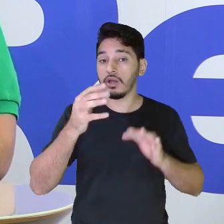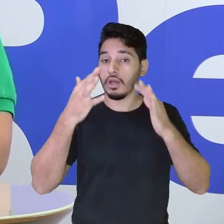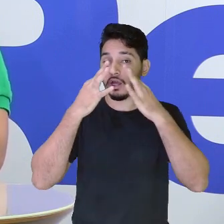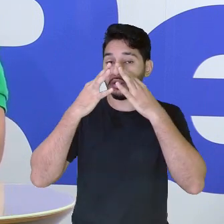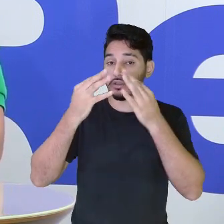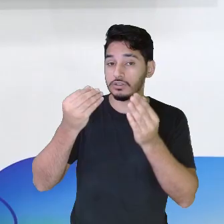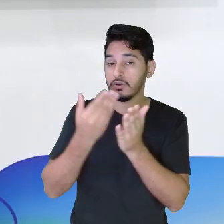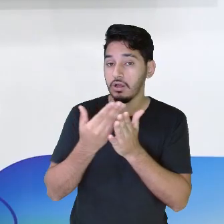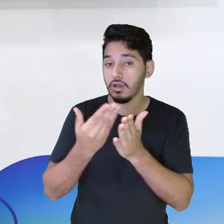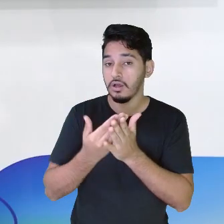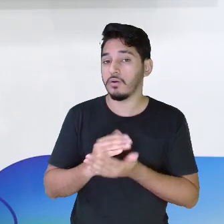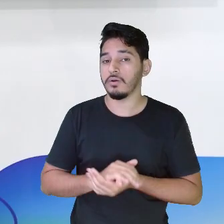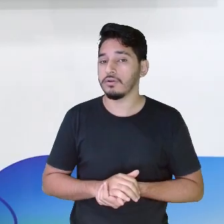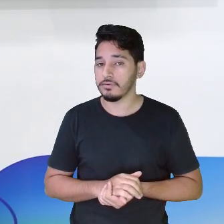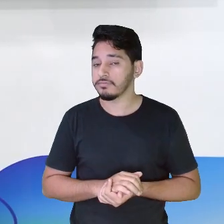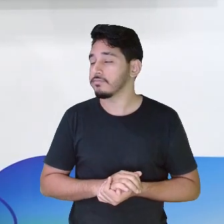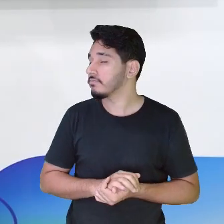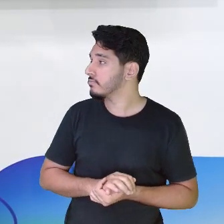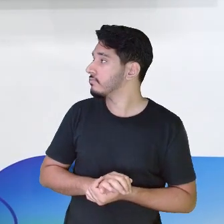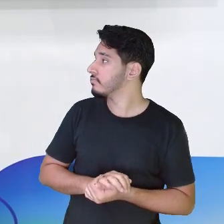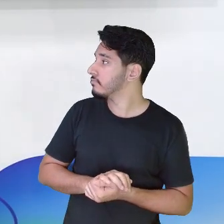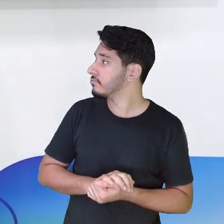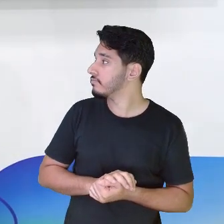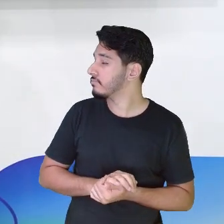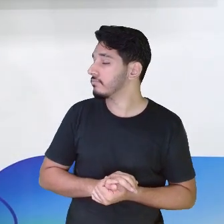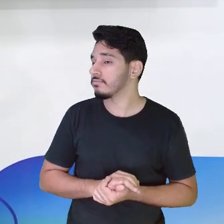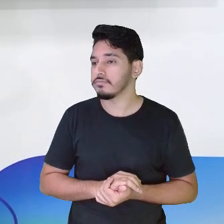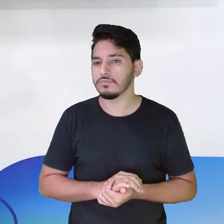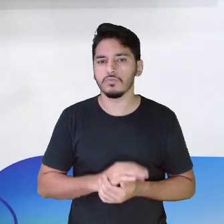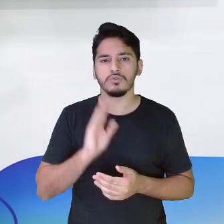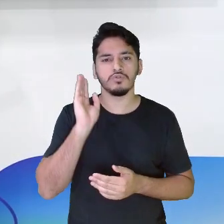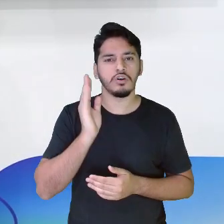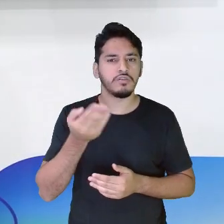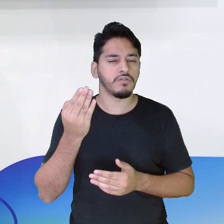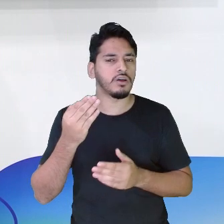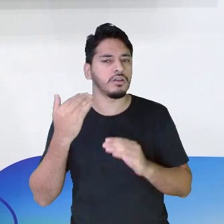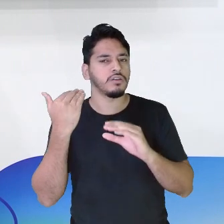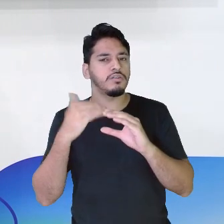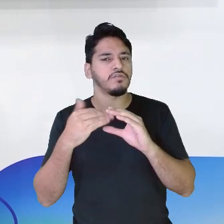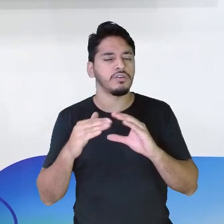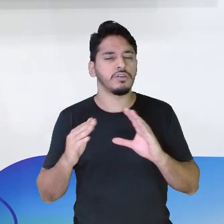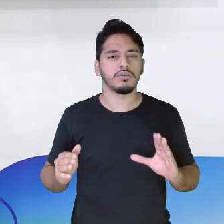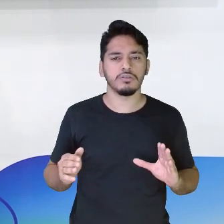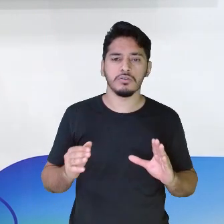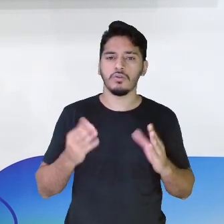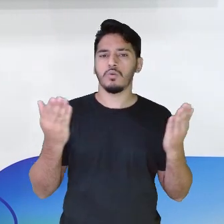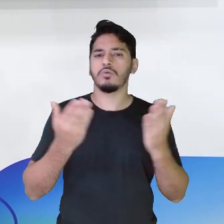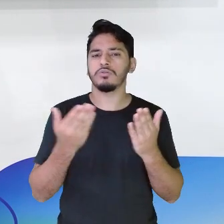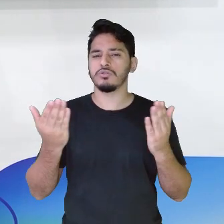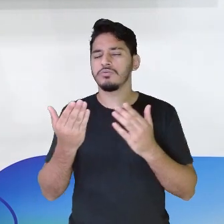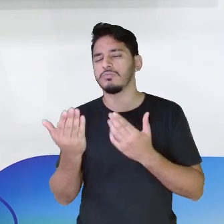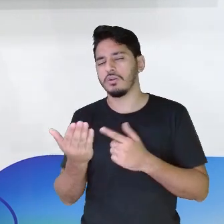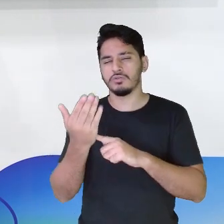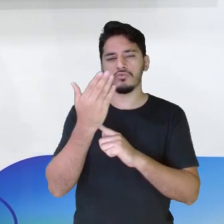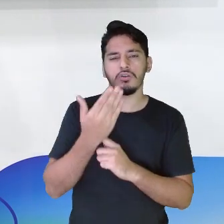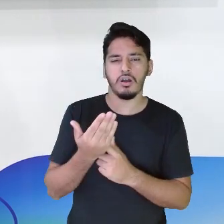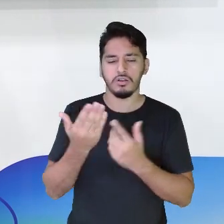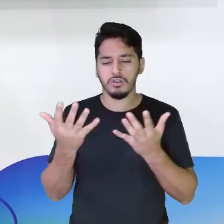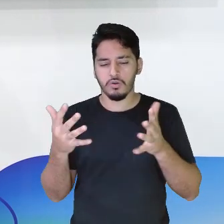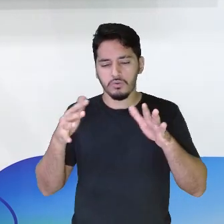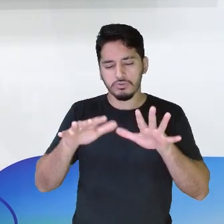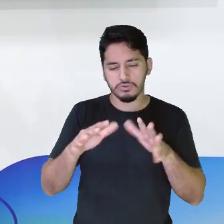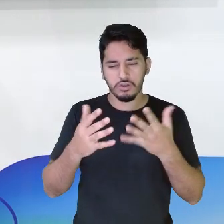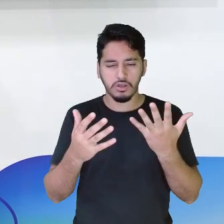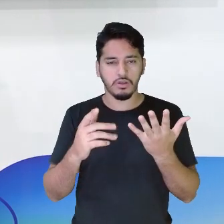tá certo? É isso mesmo. Então, já vai mandando, tá? Para me ajudar na inclusão,